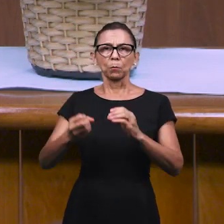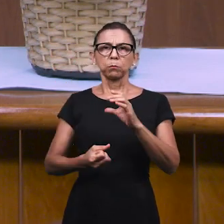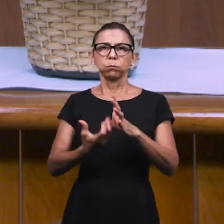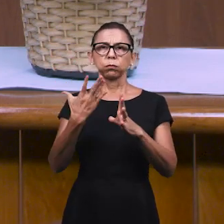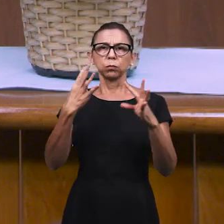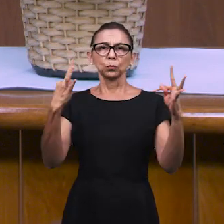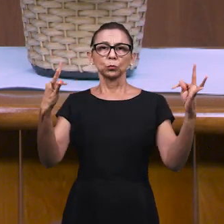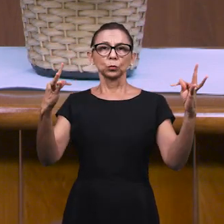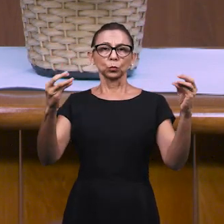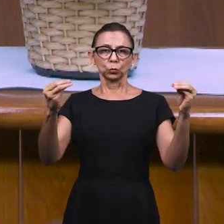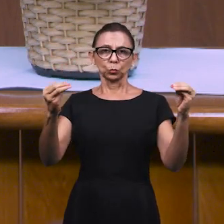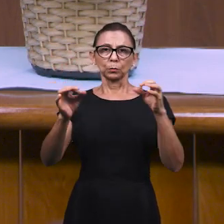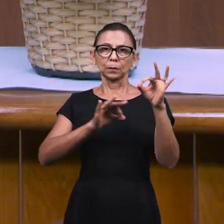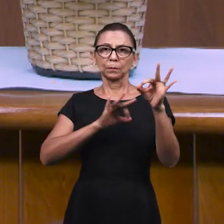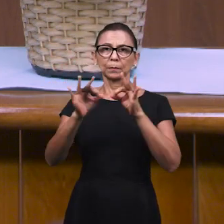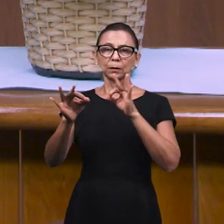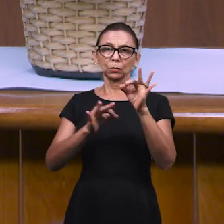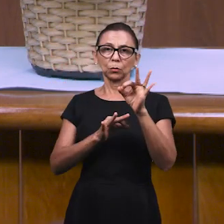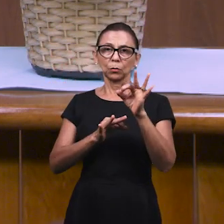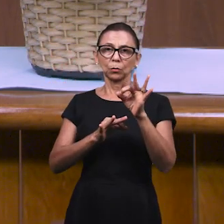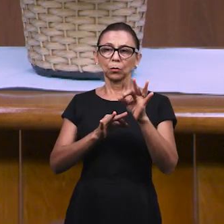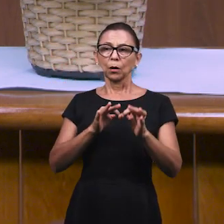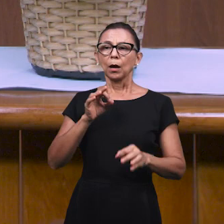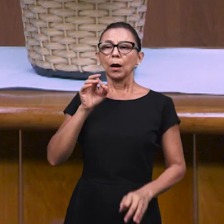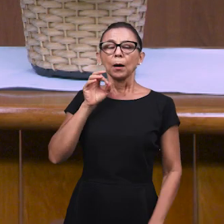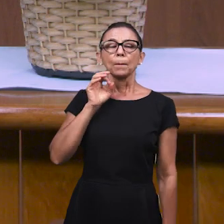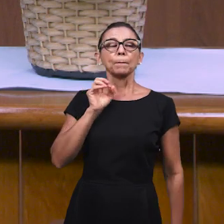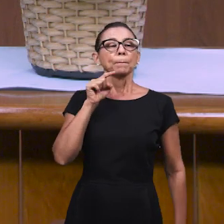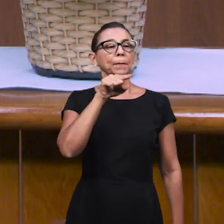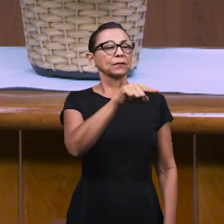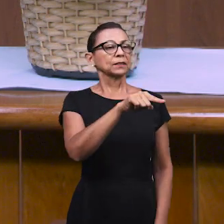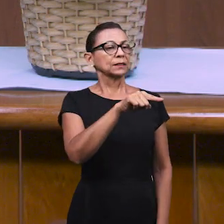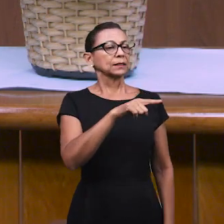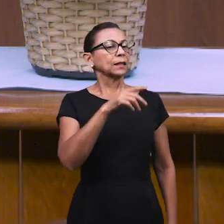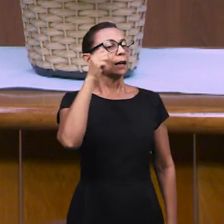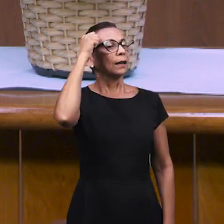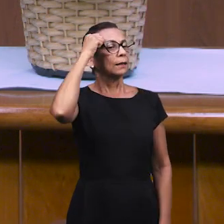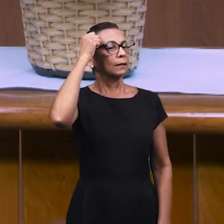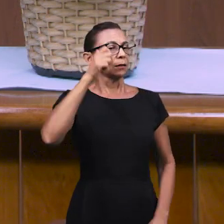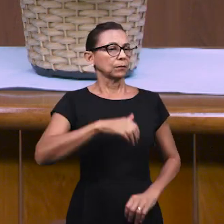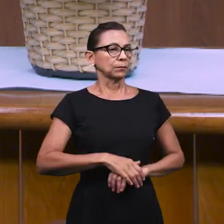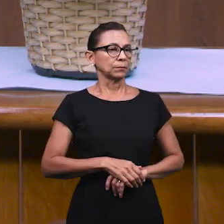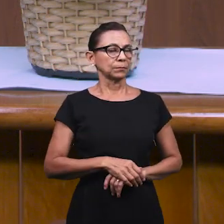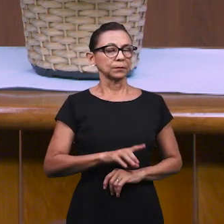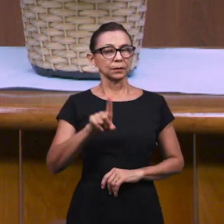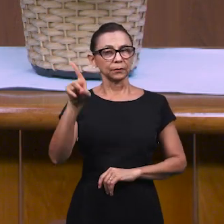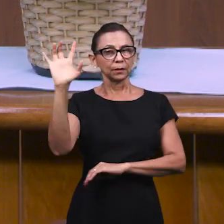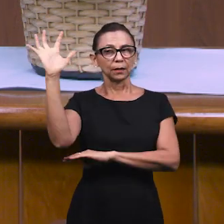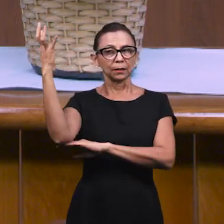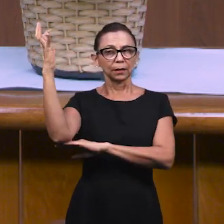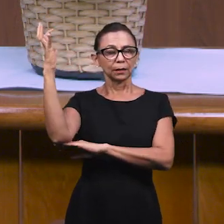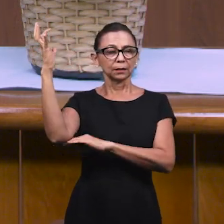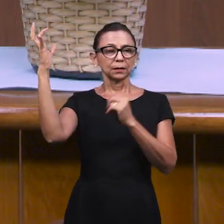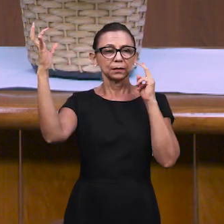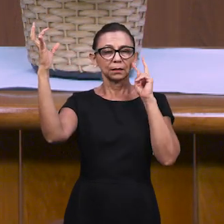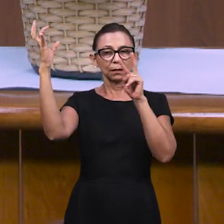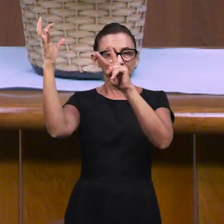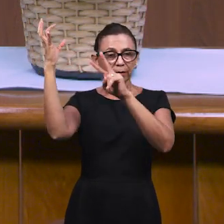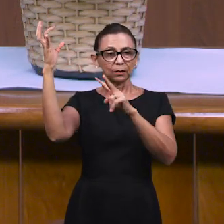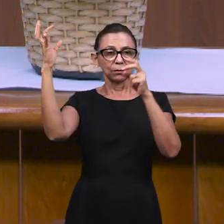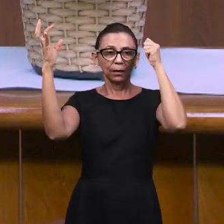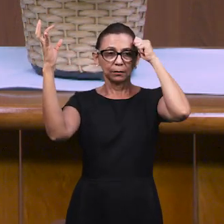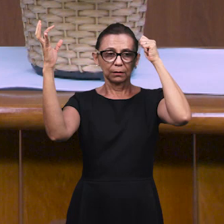está aqui foi feito para você. Mas está vendo aquela árvore ali? Aquela árvore ali você não vai comer dela. Você vai comer de